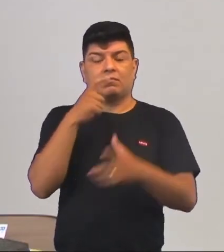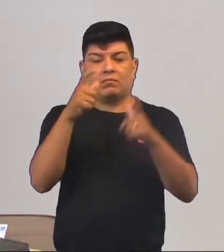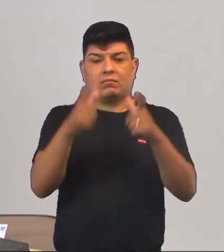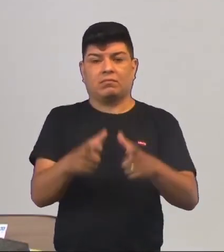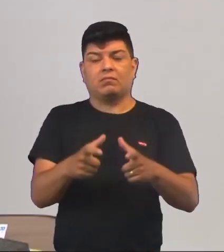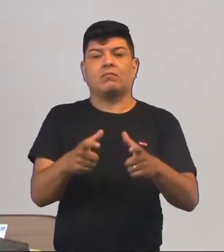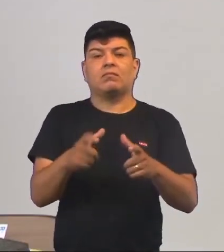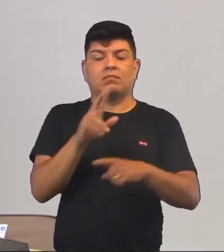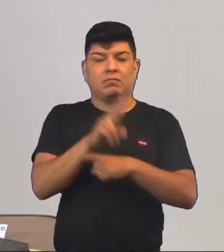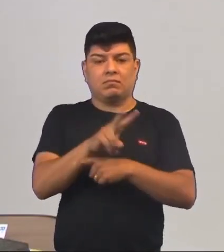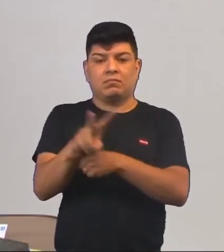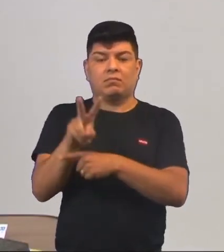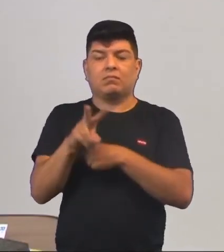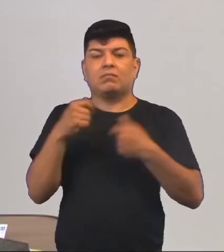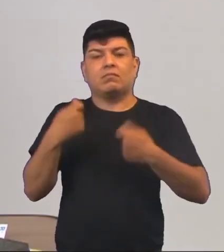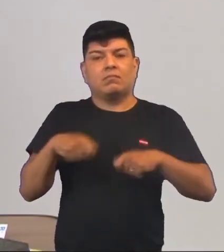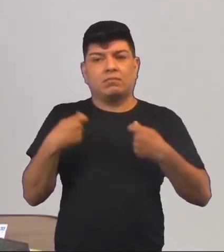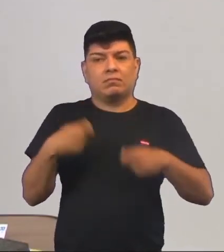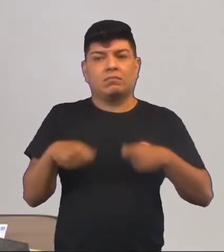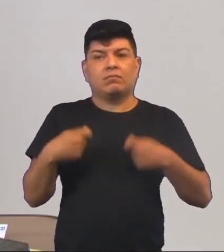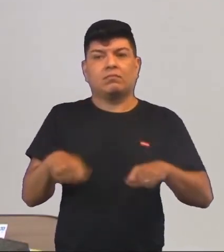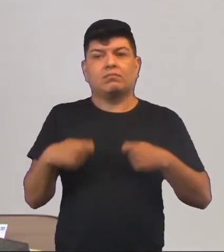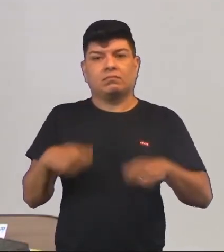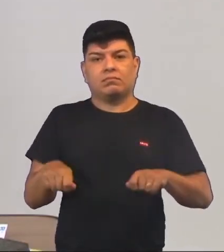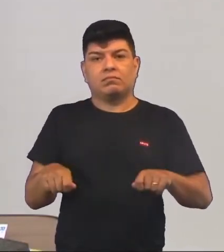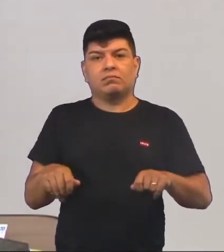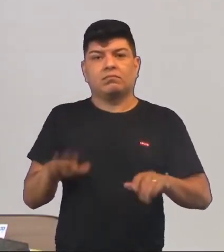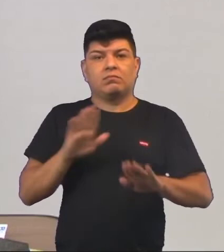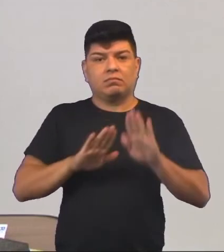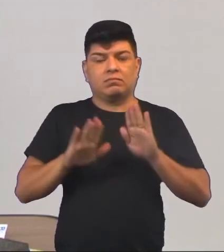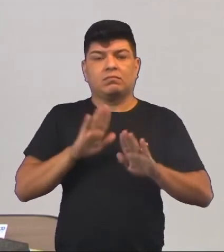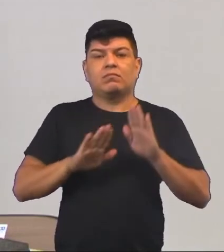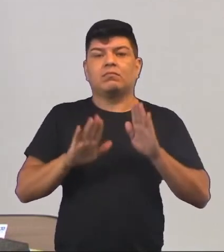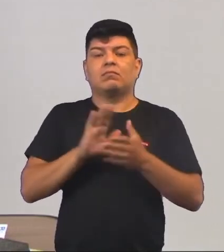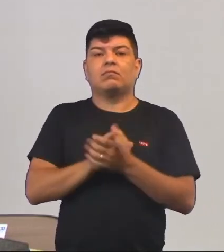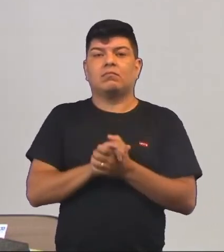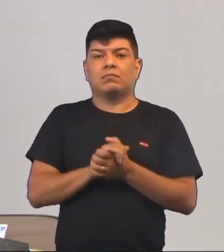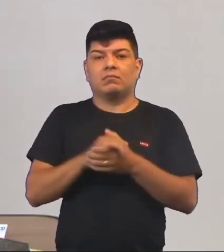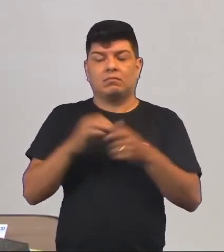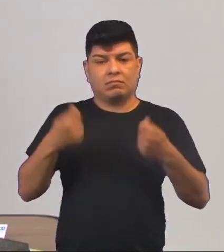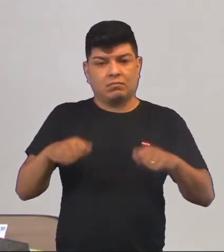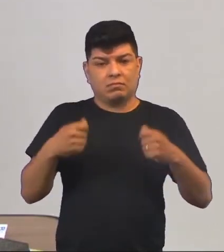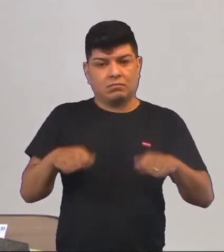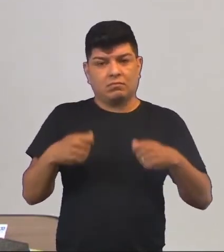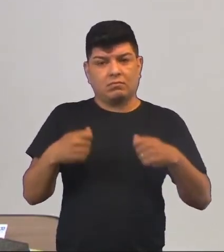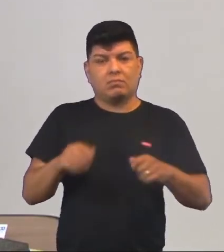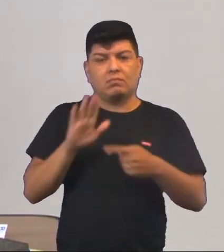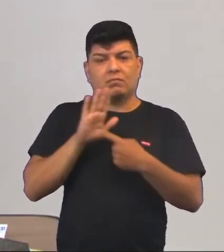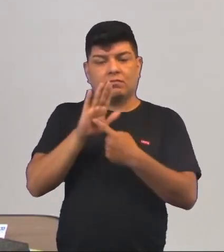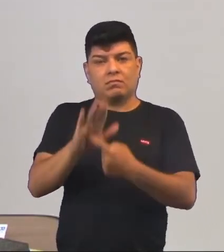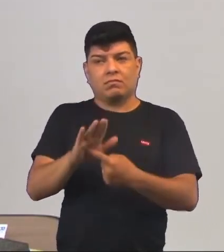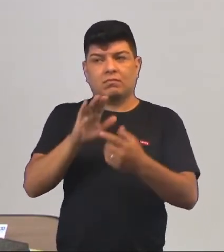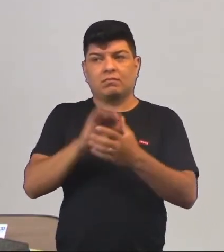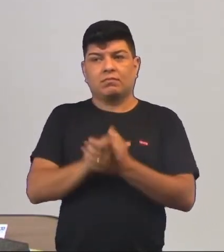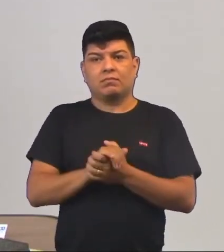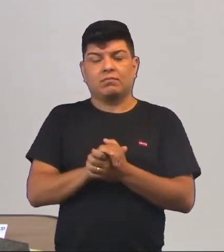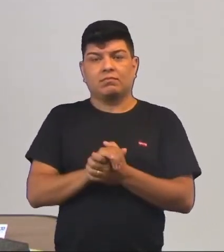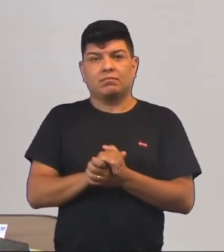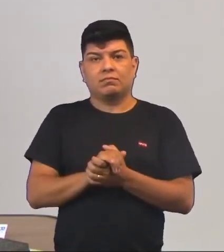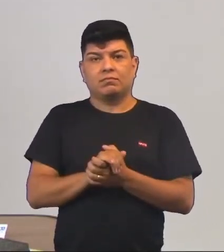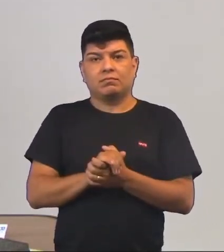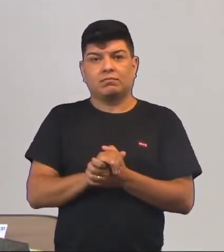ele recebe os cuidados necessários, né? Ser cuidado ali conforme as necessidades apresentadas.